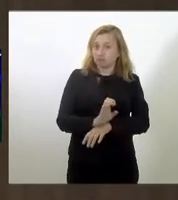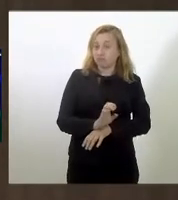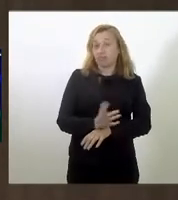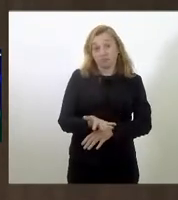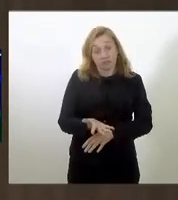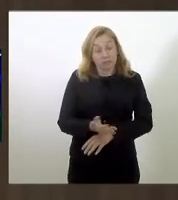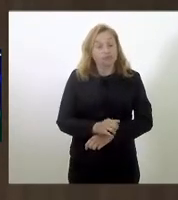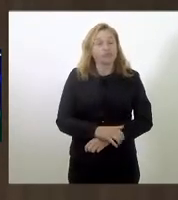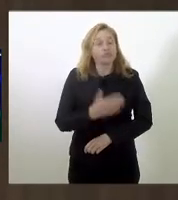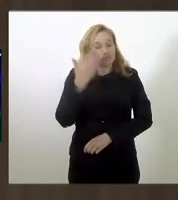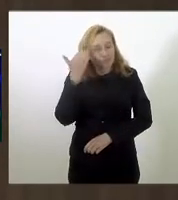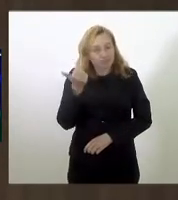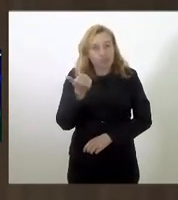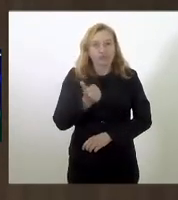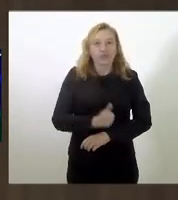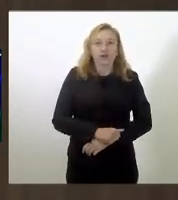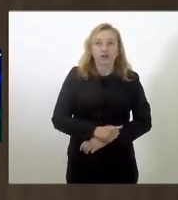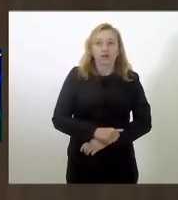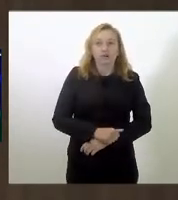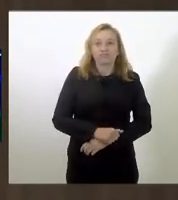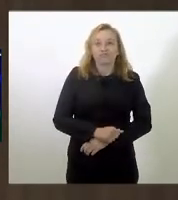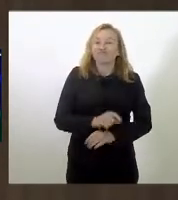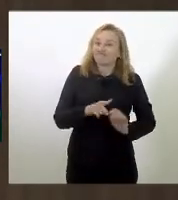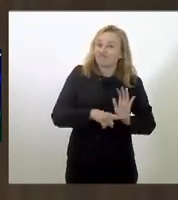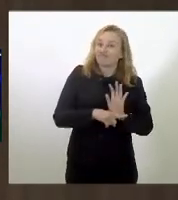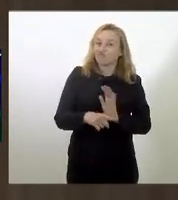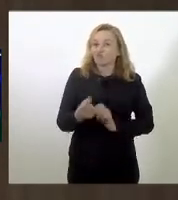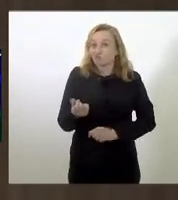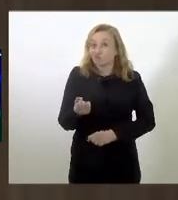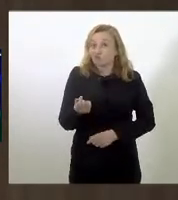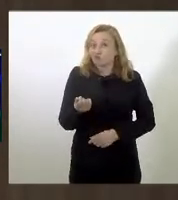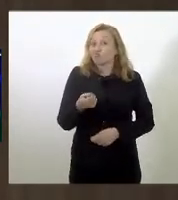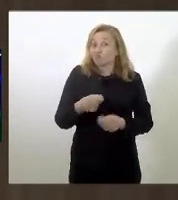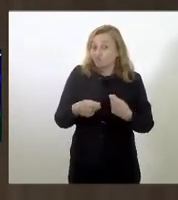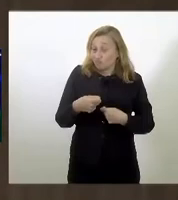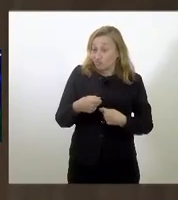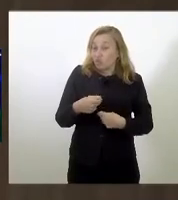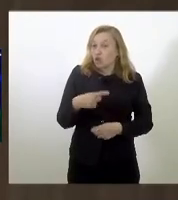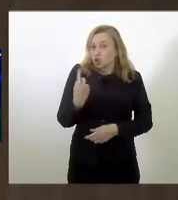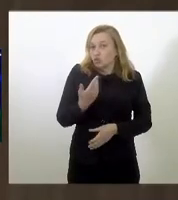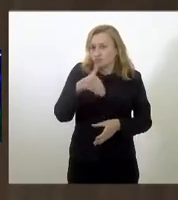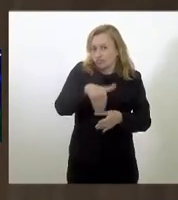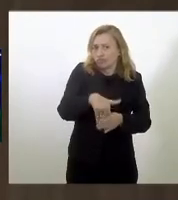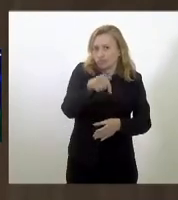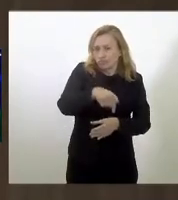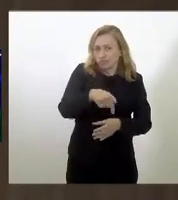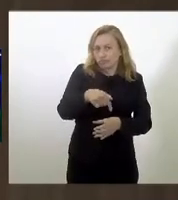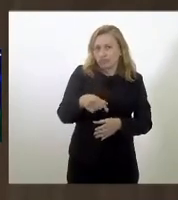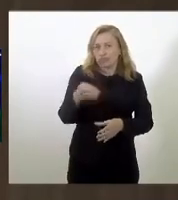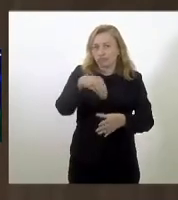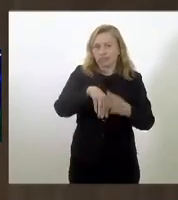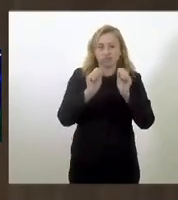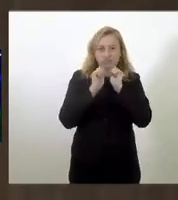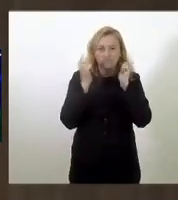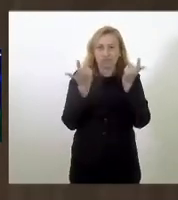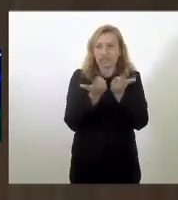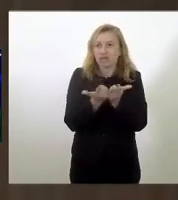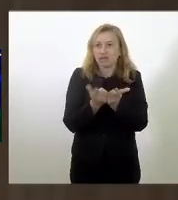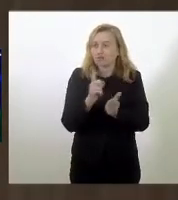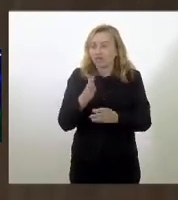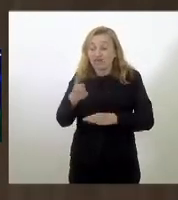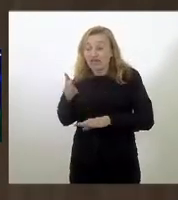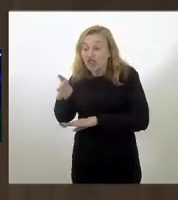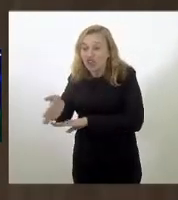Né? A gente sabe que a ajuda econômica que nós votamos aqui dentro da LERJ não está chegando